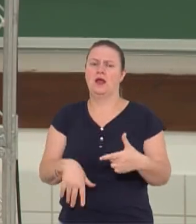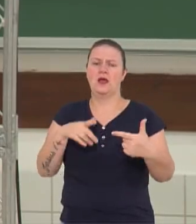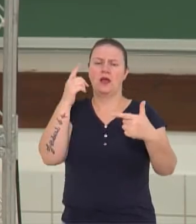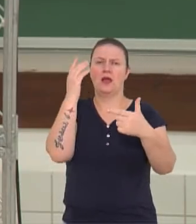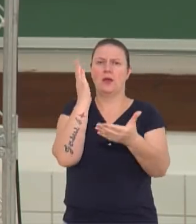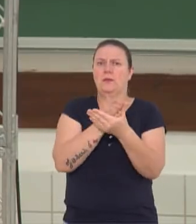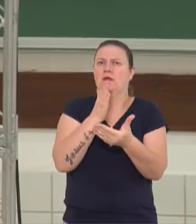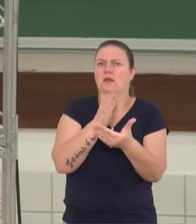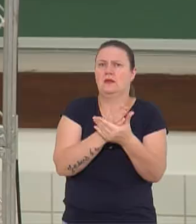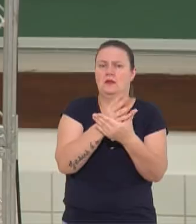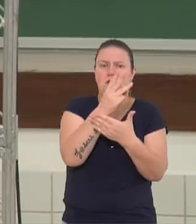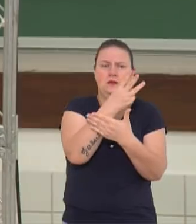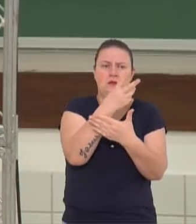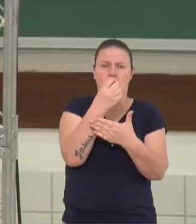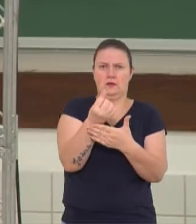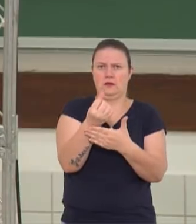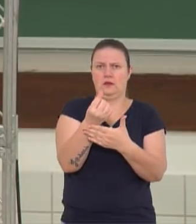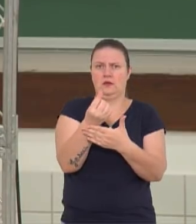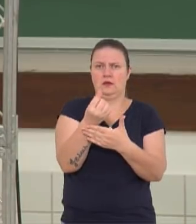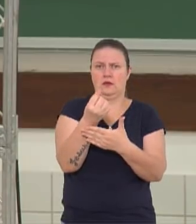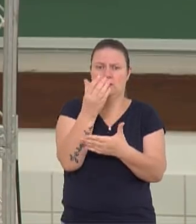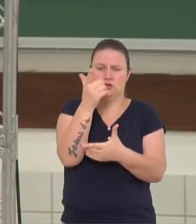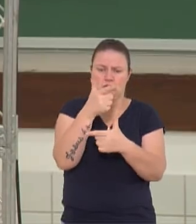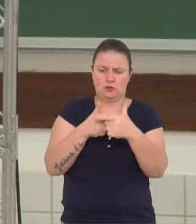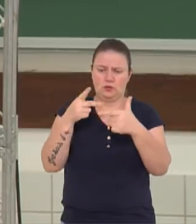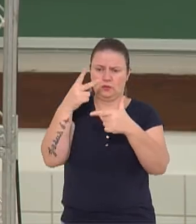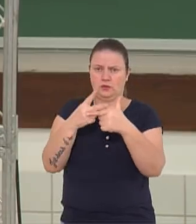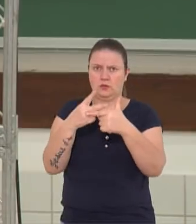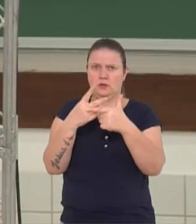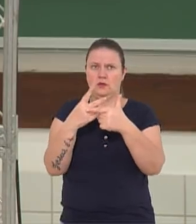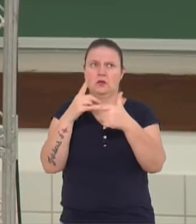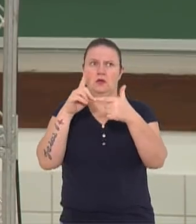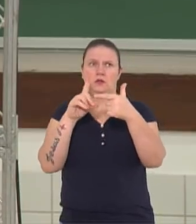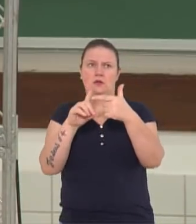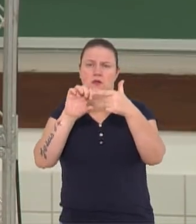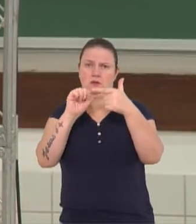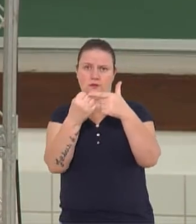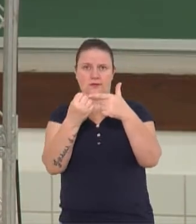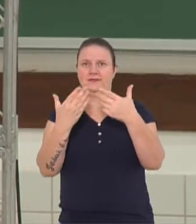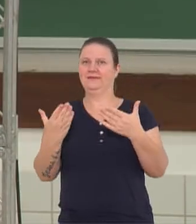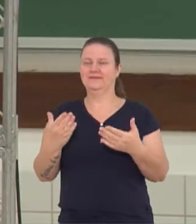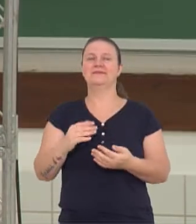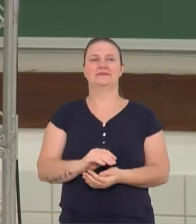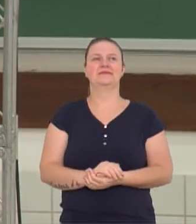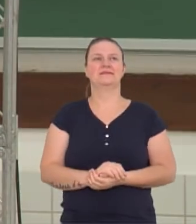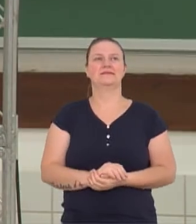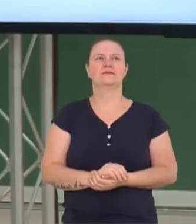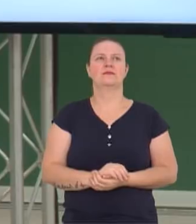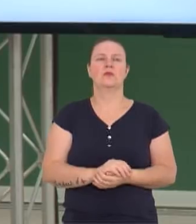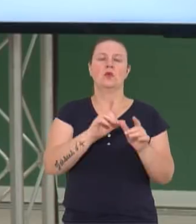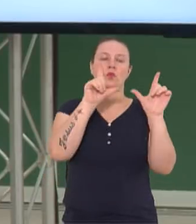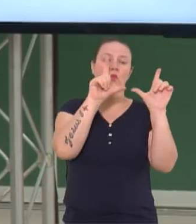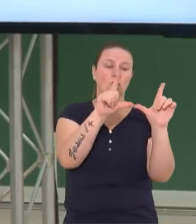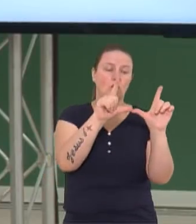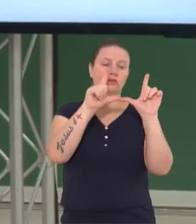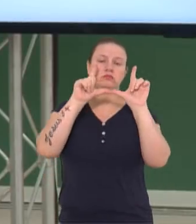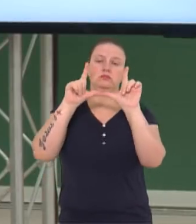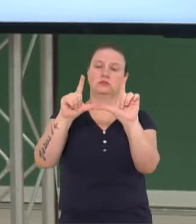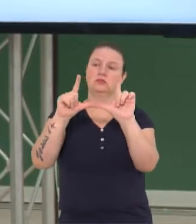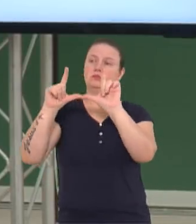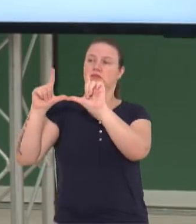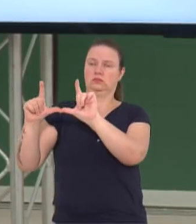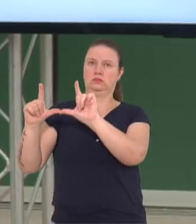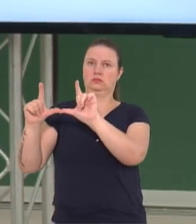ser a metade de 36 mil? 18 mil, tudo bem? Então, quer dizer que cada partezinha